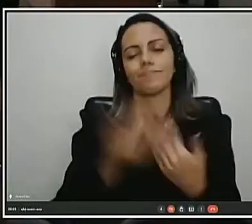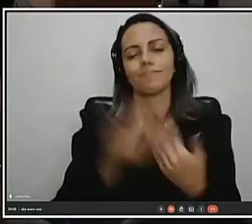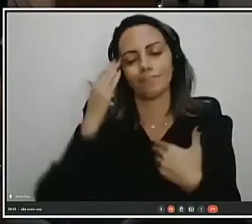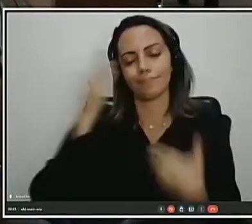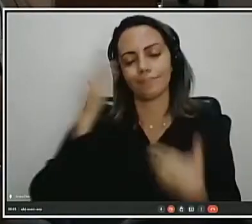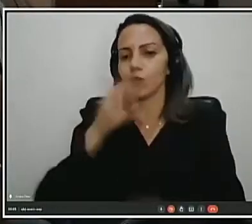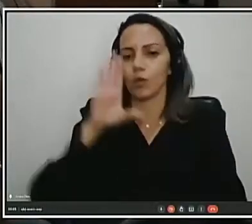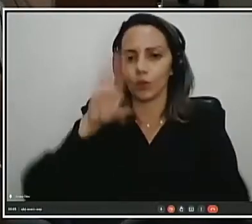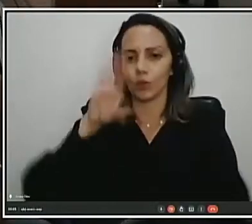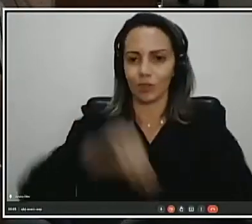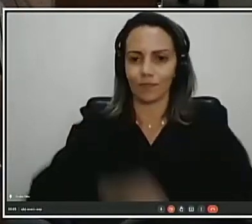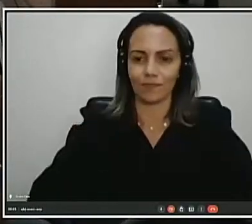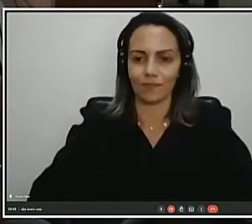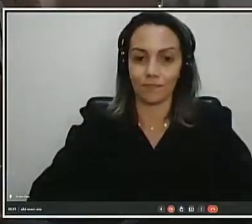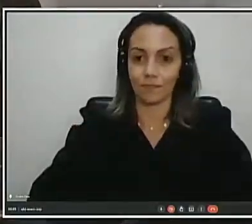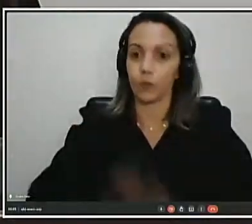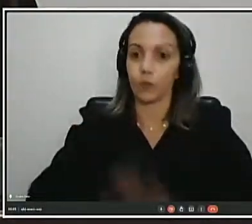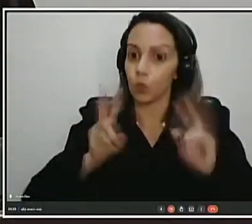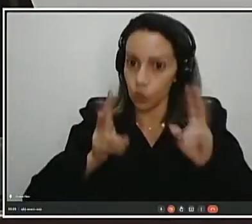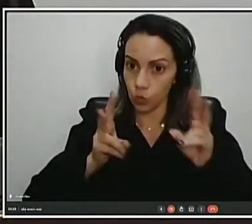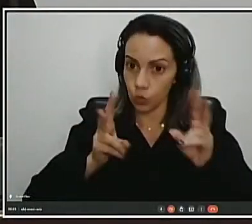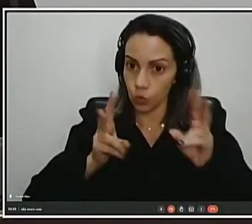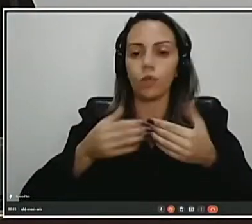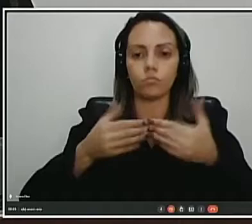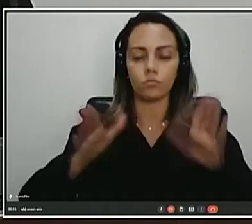A palavra continua em aberto.